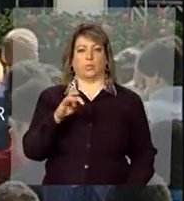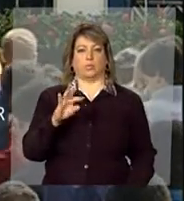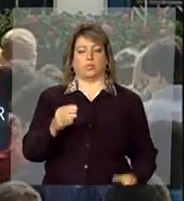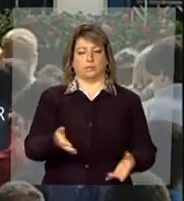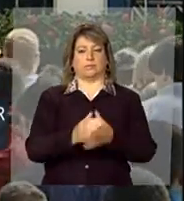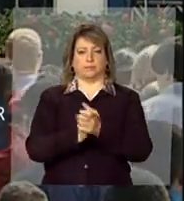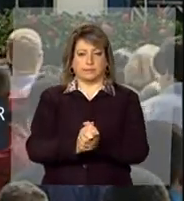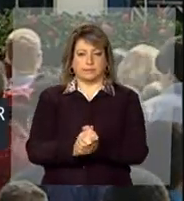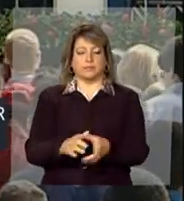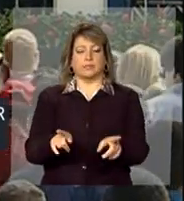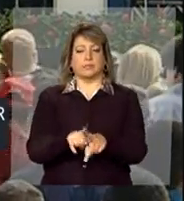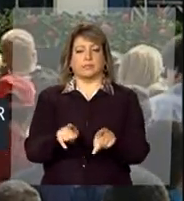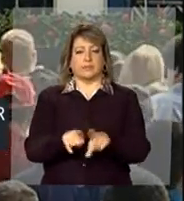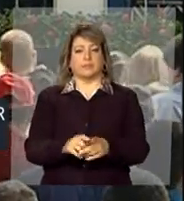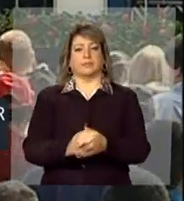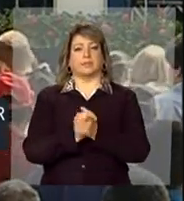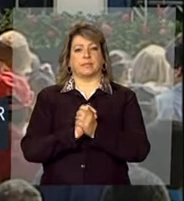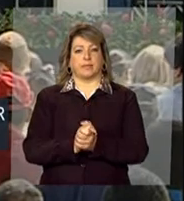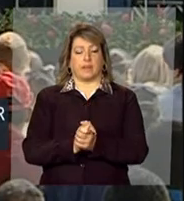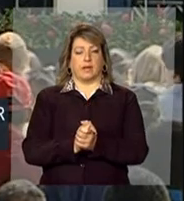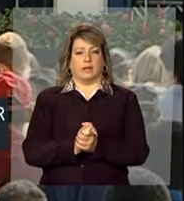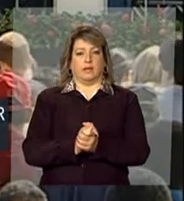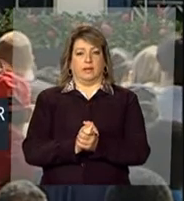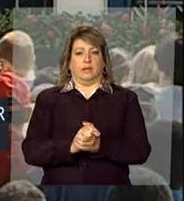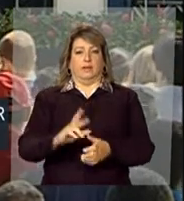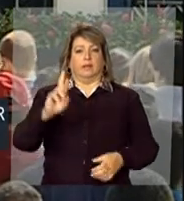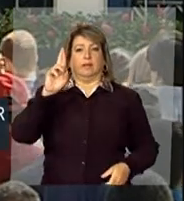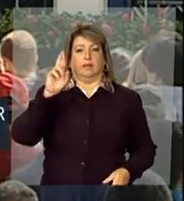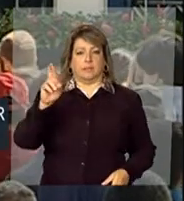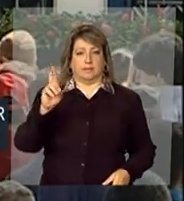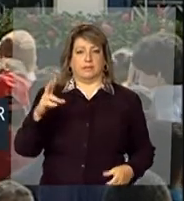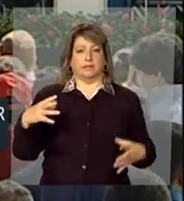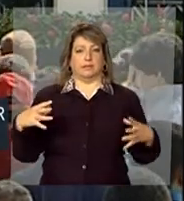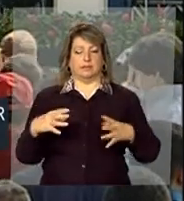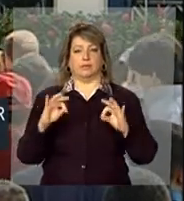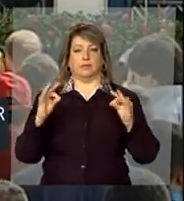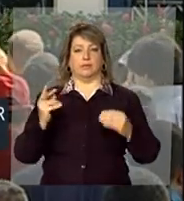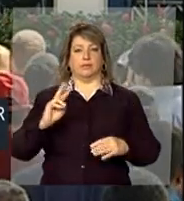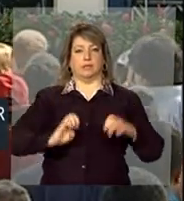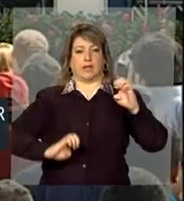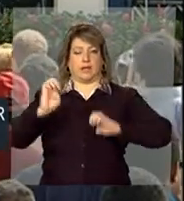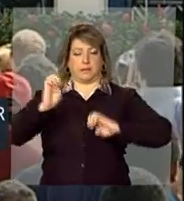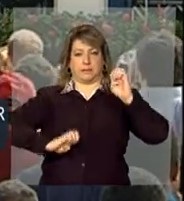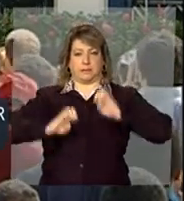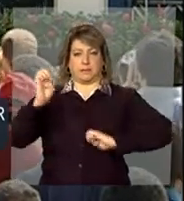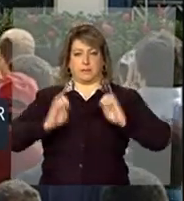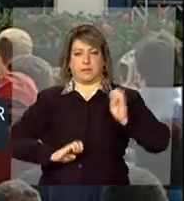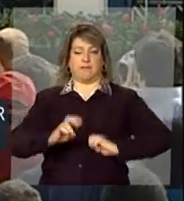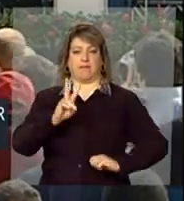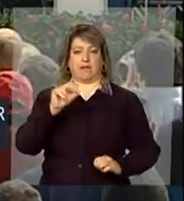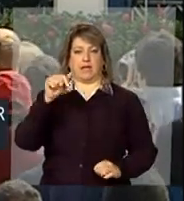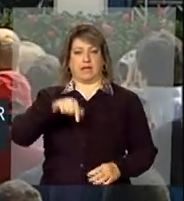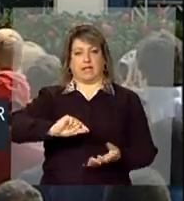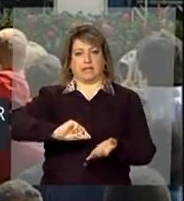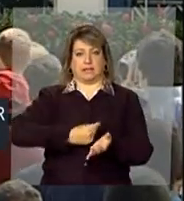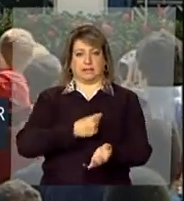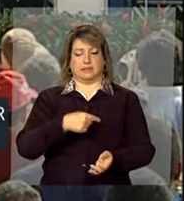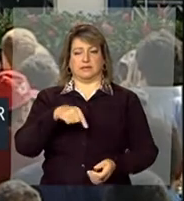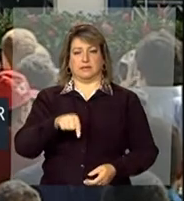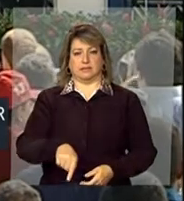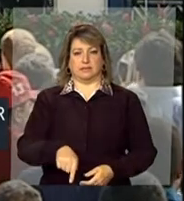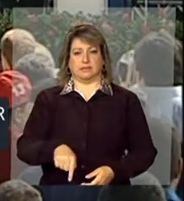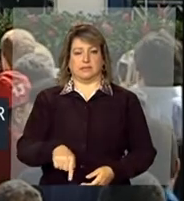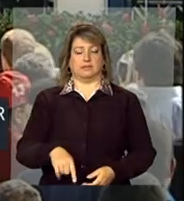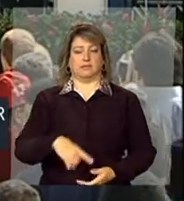e cumprimentar os representantes das empresas que vão aqui assinar os